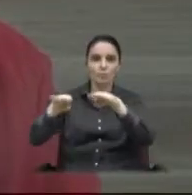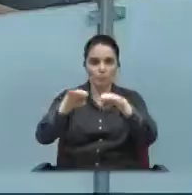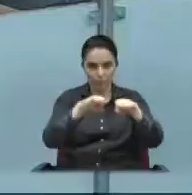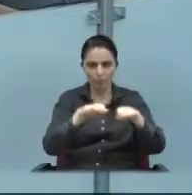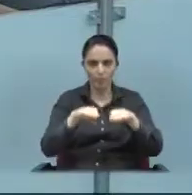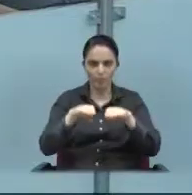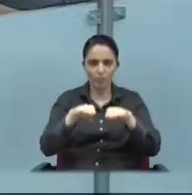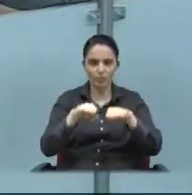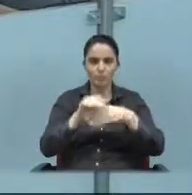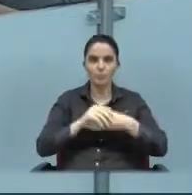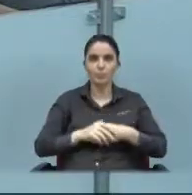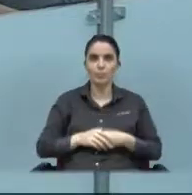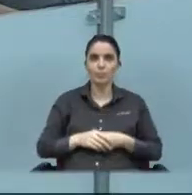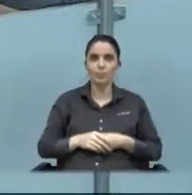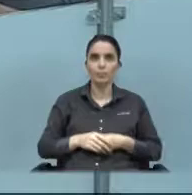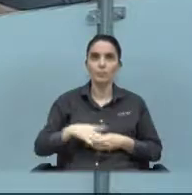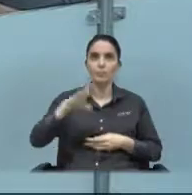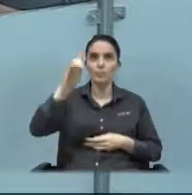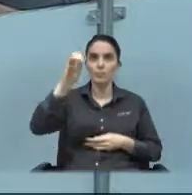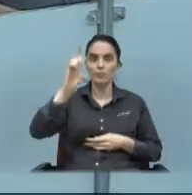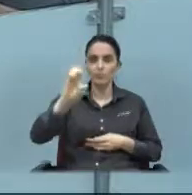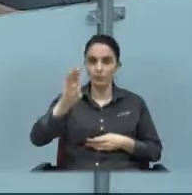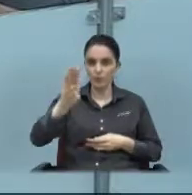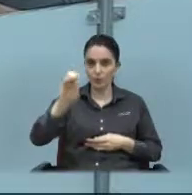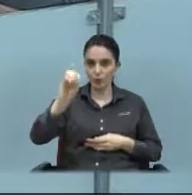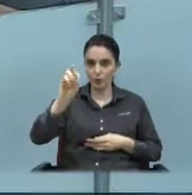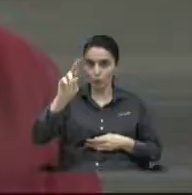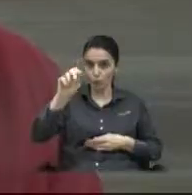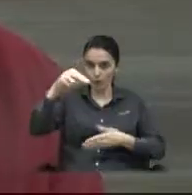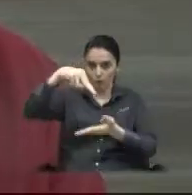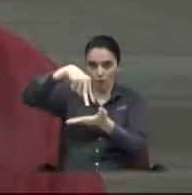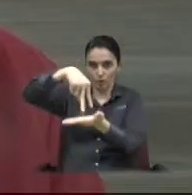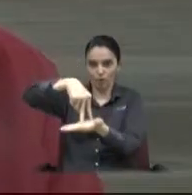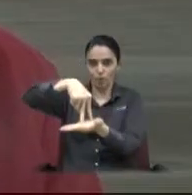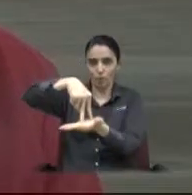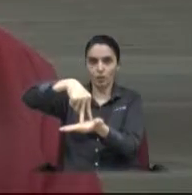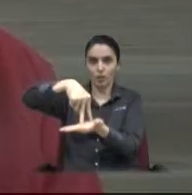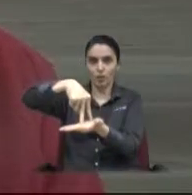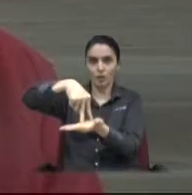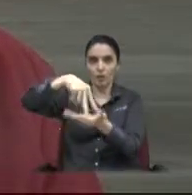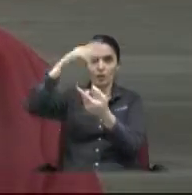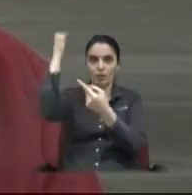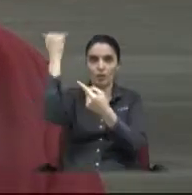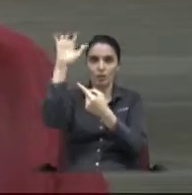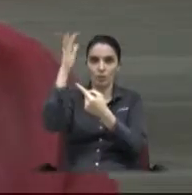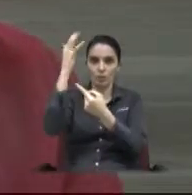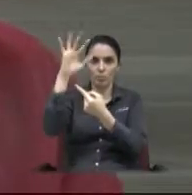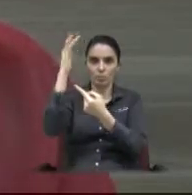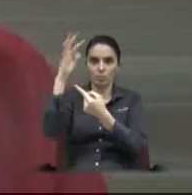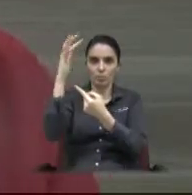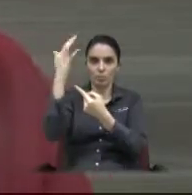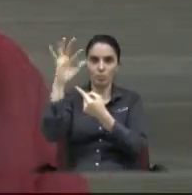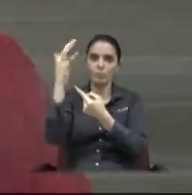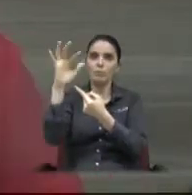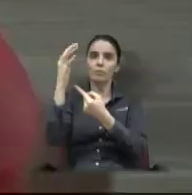peço a débora que fique em pé para aquele exemplo os aplausos dessa câmera municipal